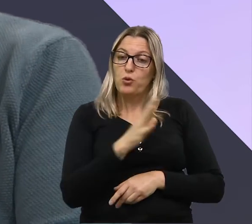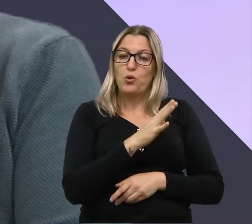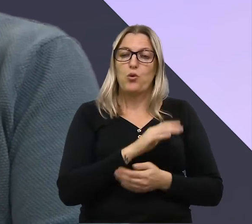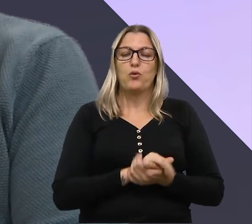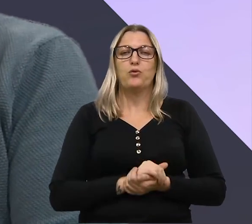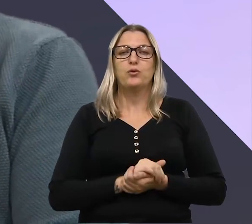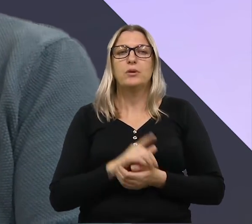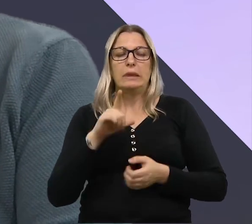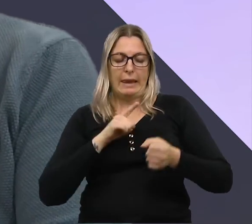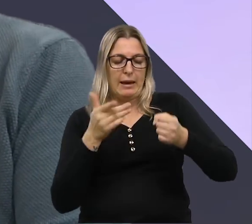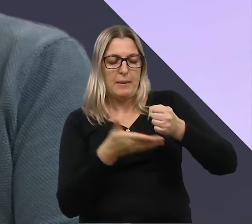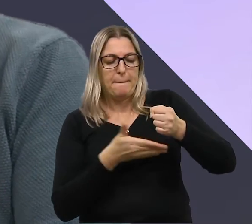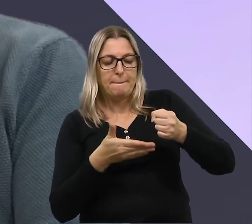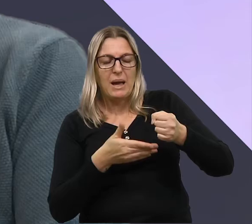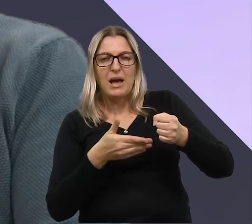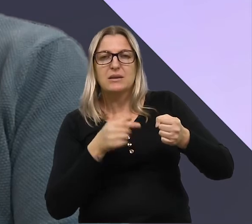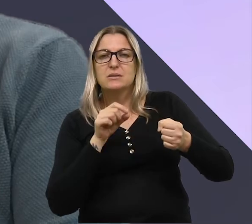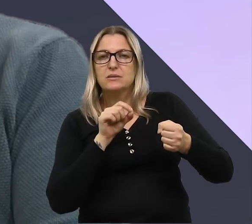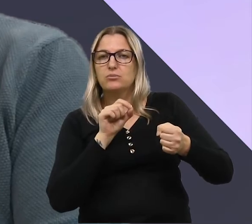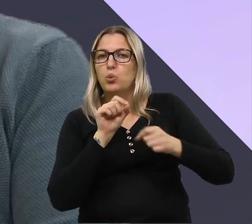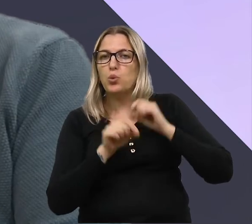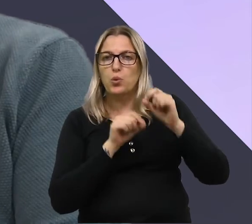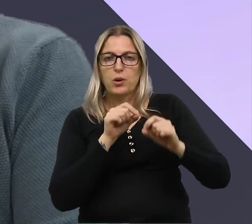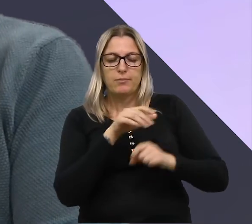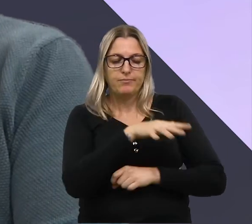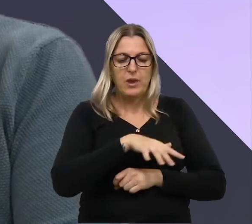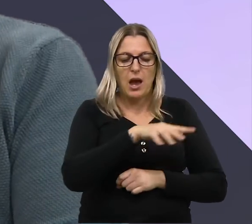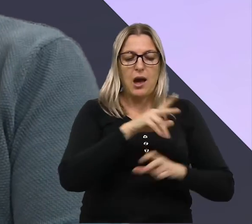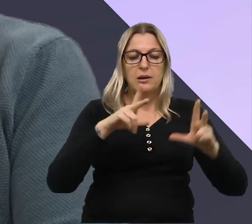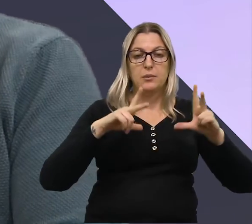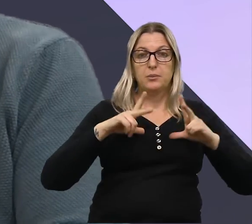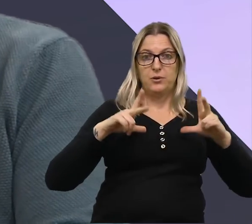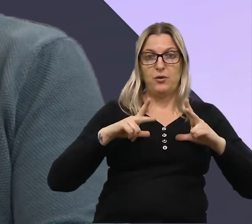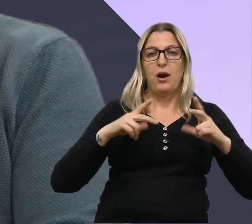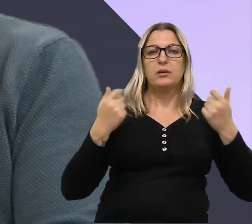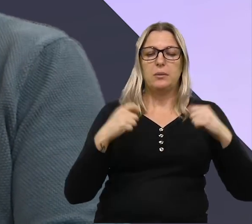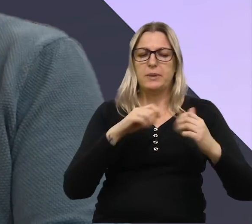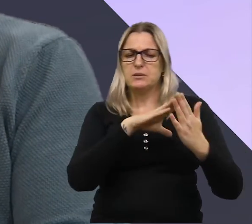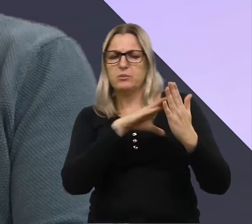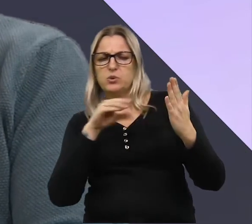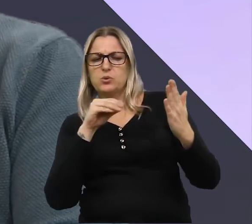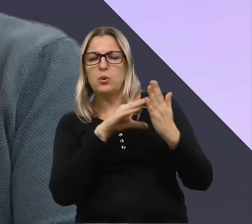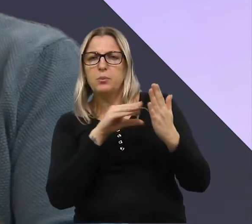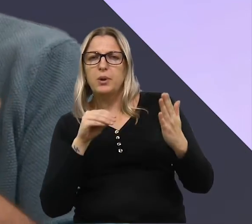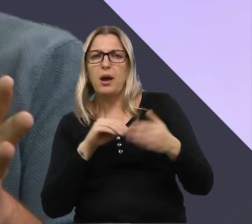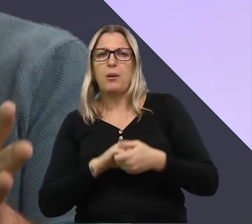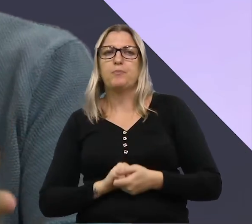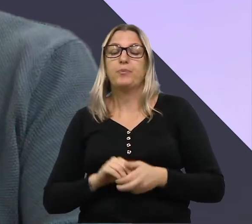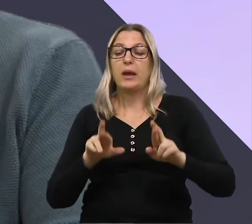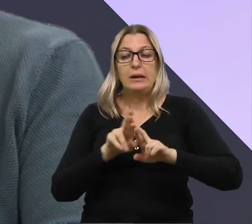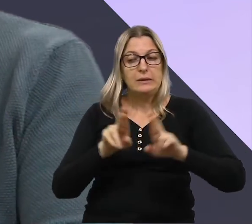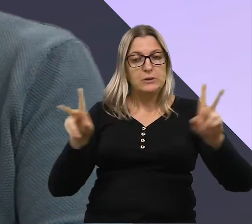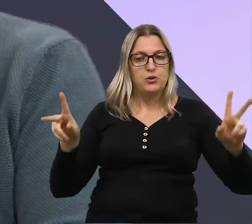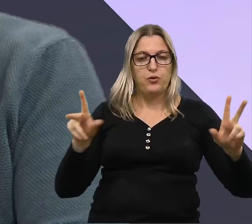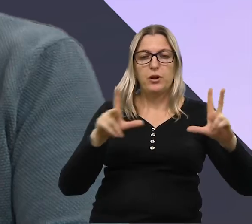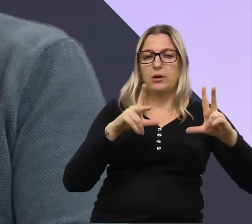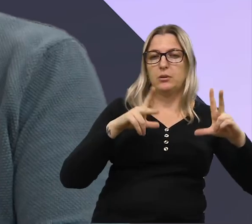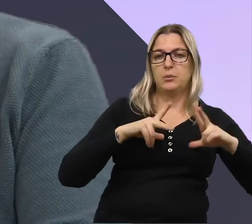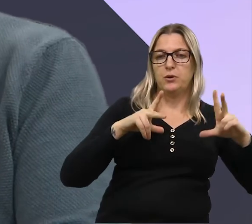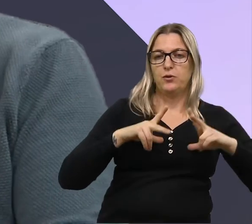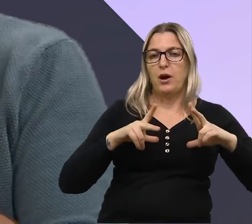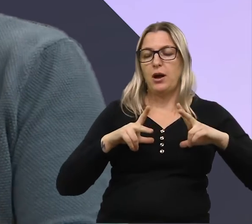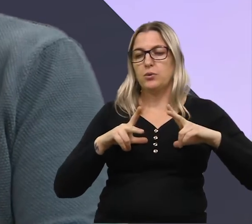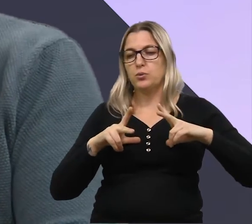e tendo como base ele a iniciativa privada Nós temos que nos espelharmos claro que é diferente o ente público a iniciativa